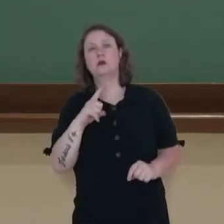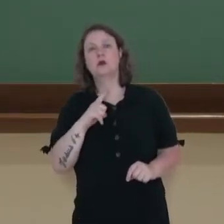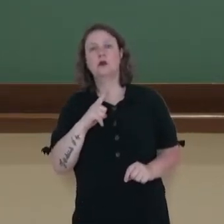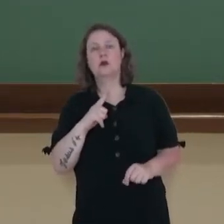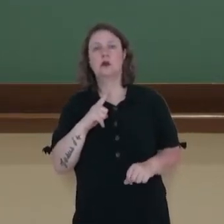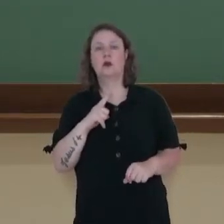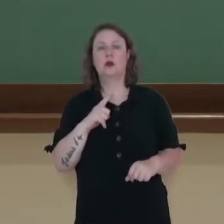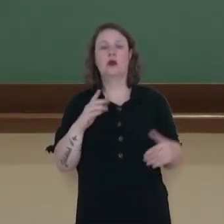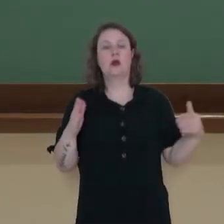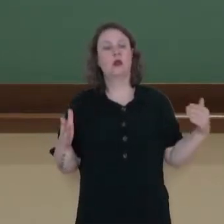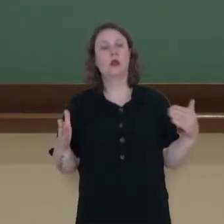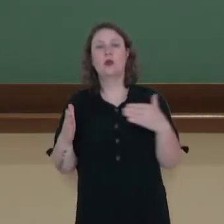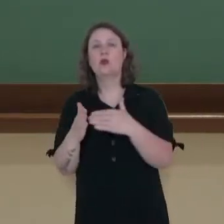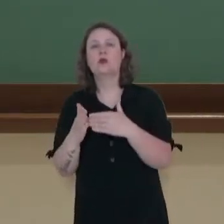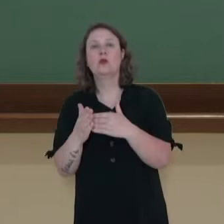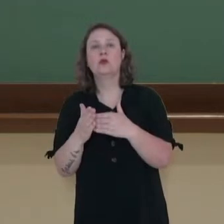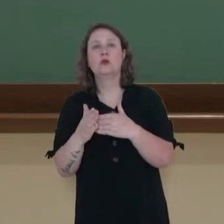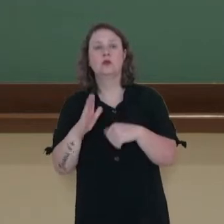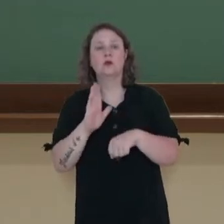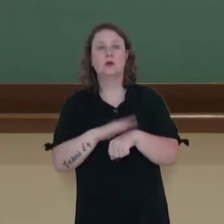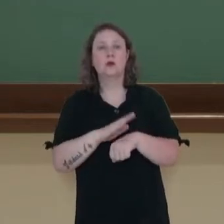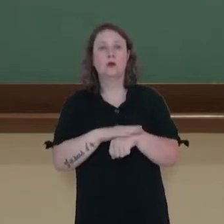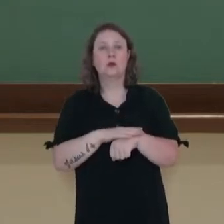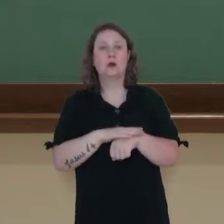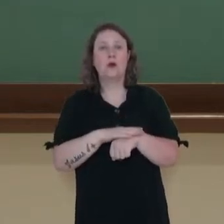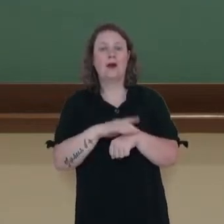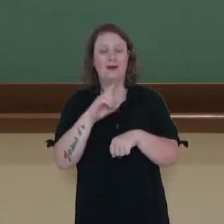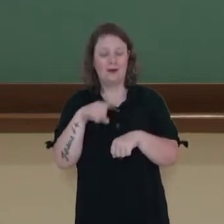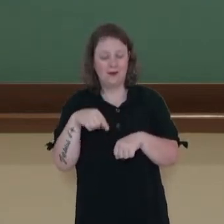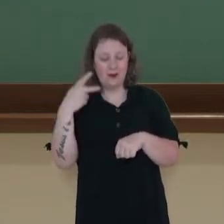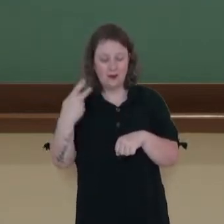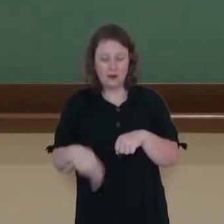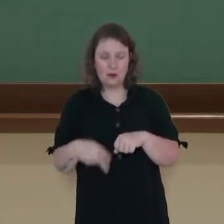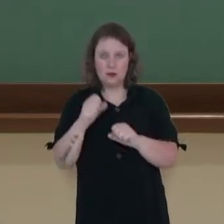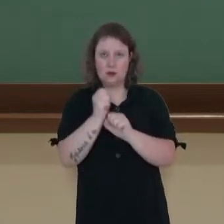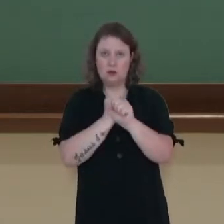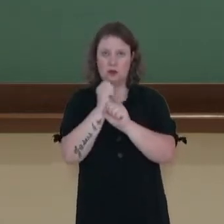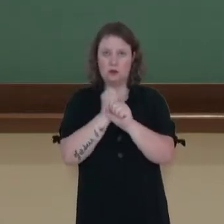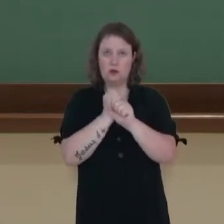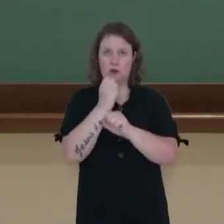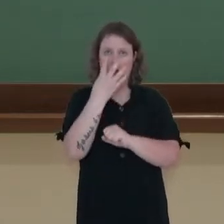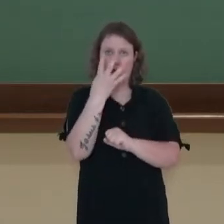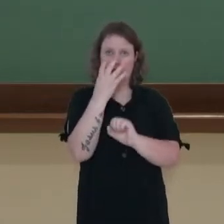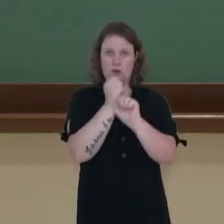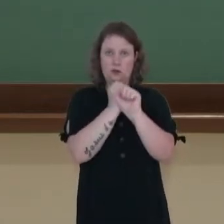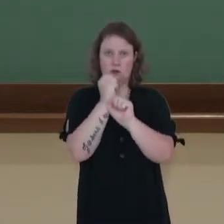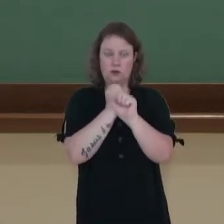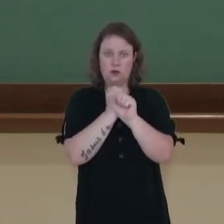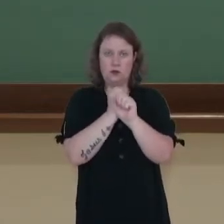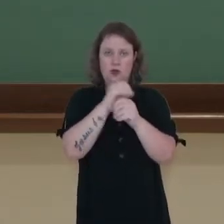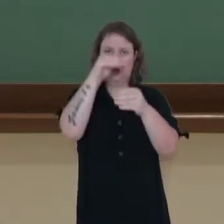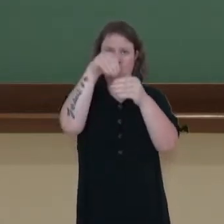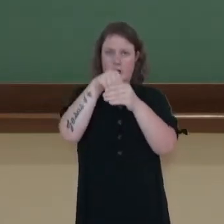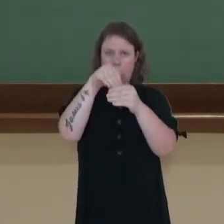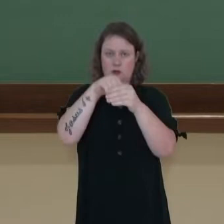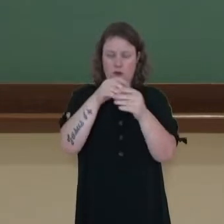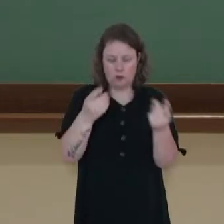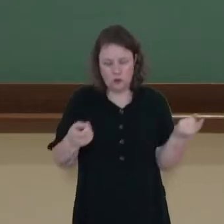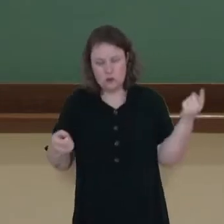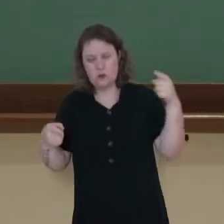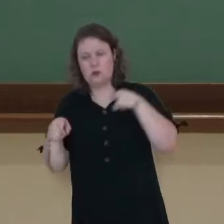tempo. No caso do Brasil, por 4 anos, permitindo uma reeleição consecutiva. Então,